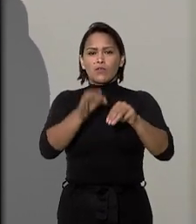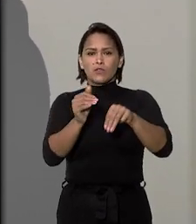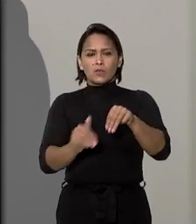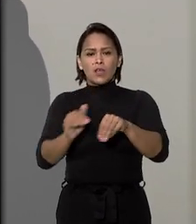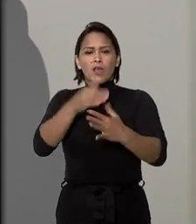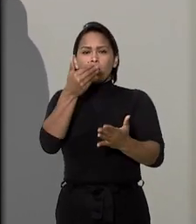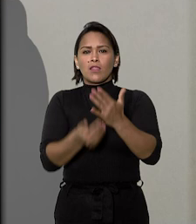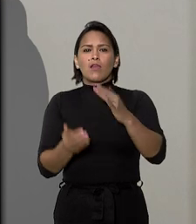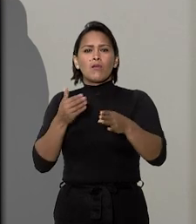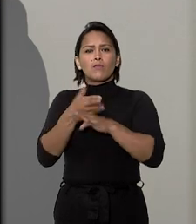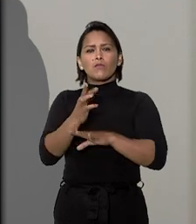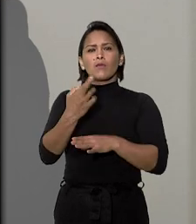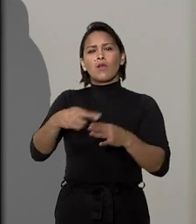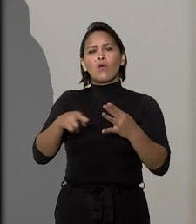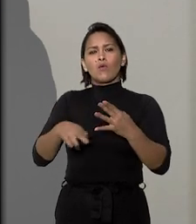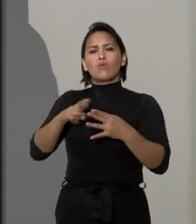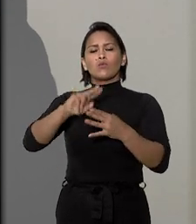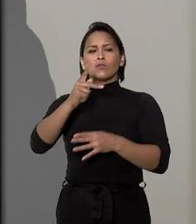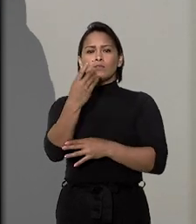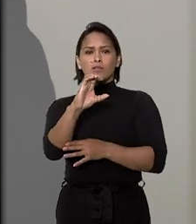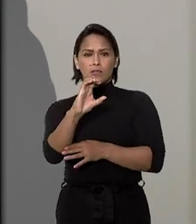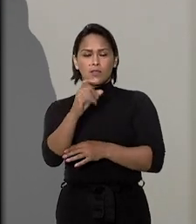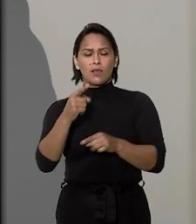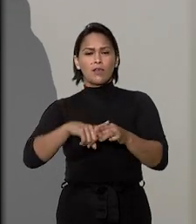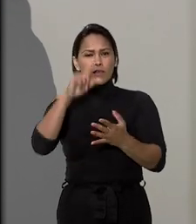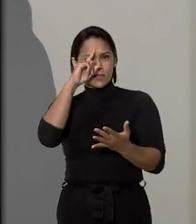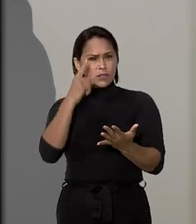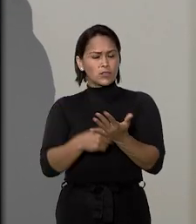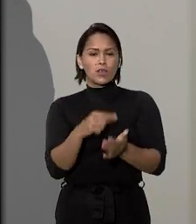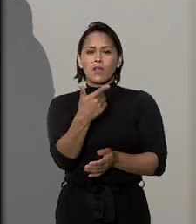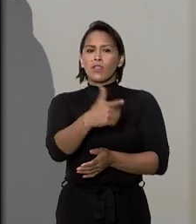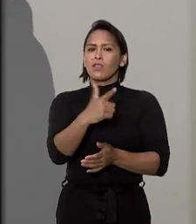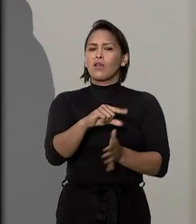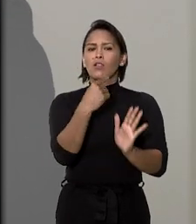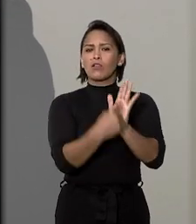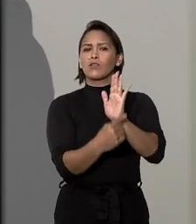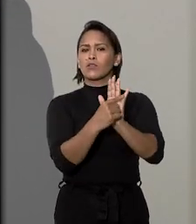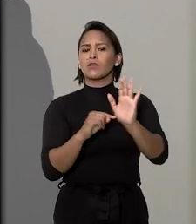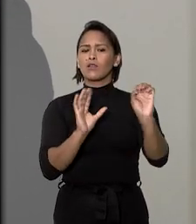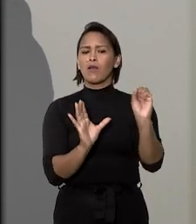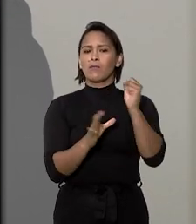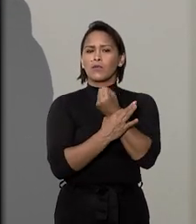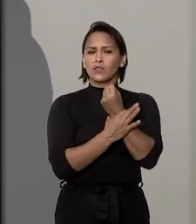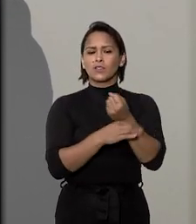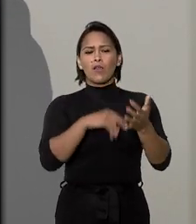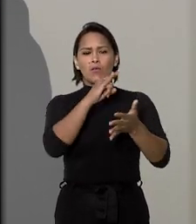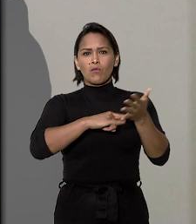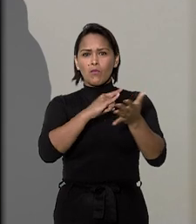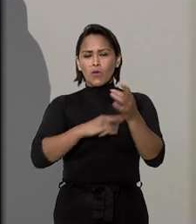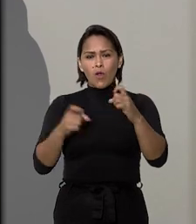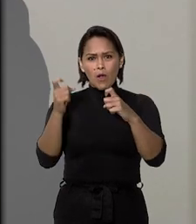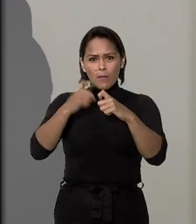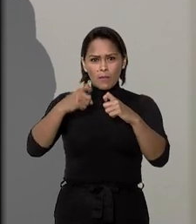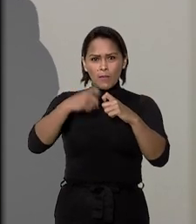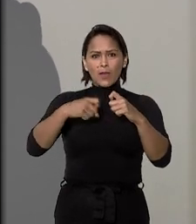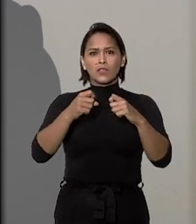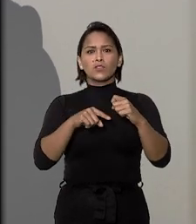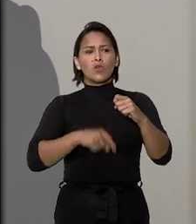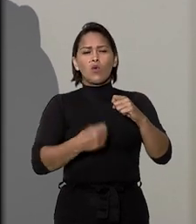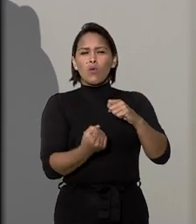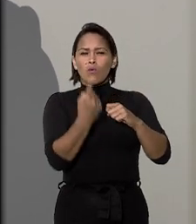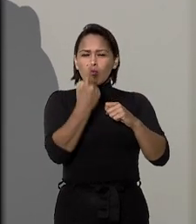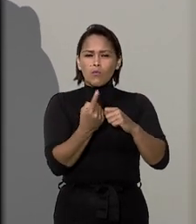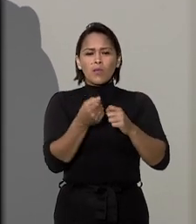negaram provimento ao recurso em habeas corpus e decidiram que não houve nulidade na apreensão de prontuários médicos durante uma